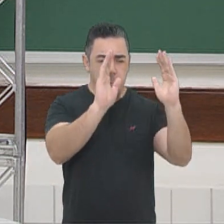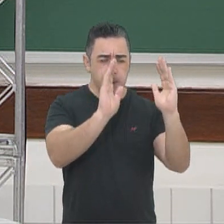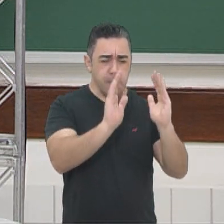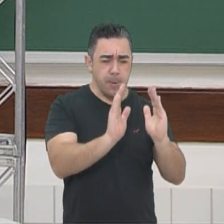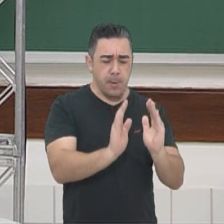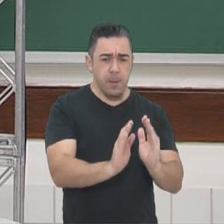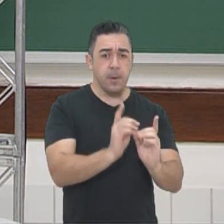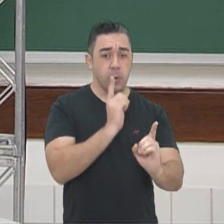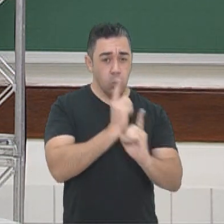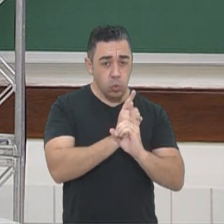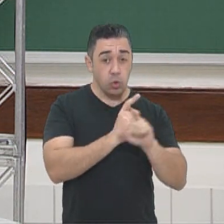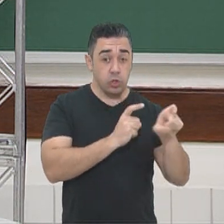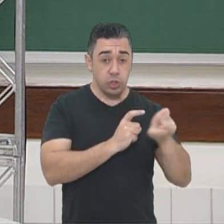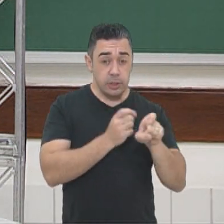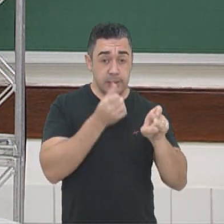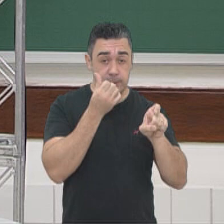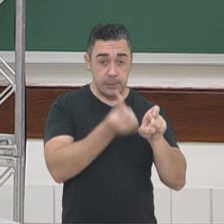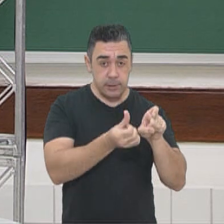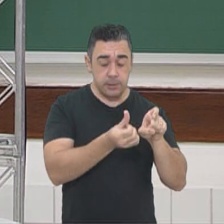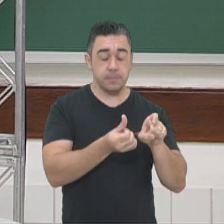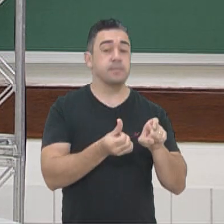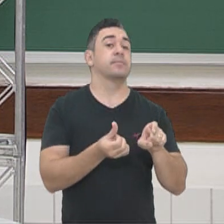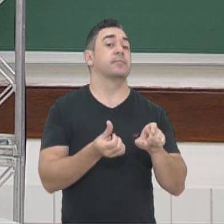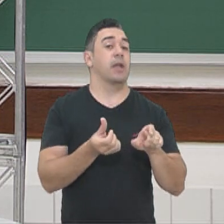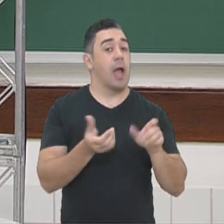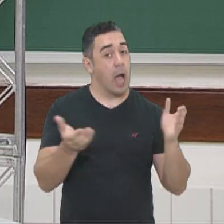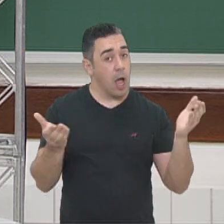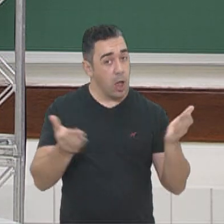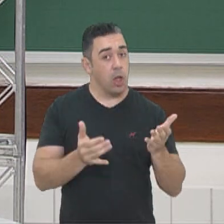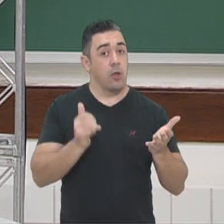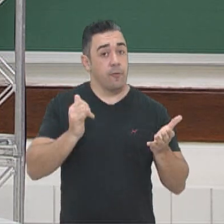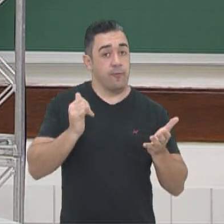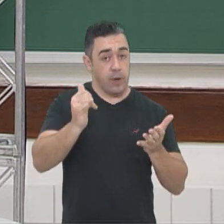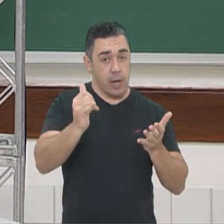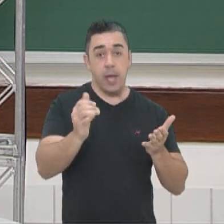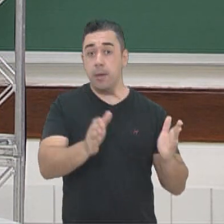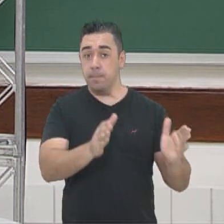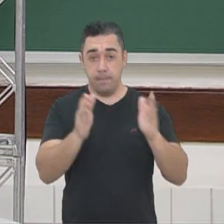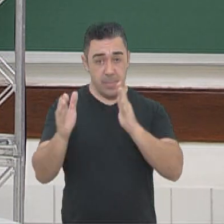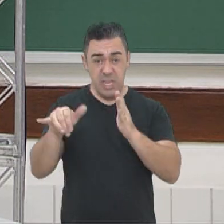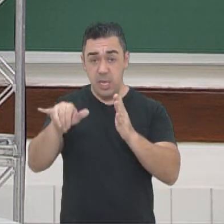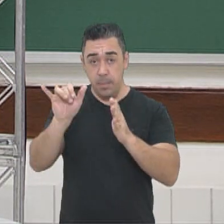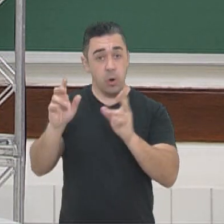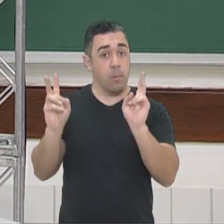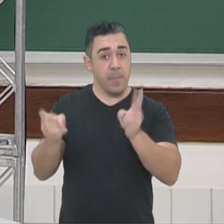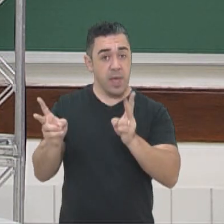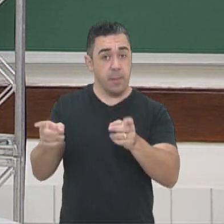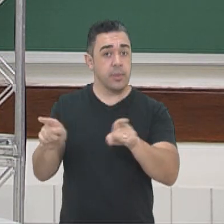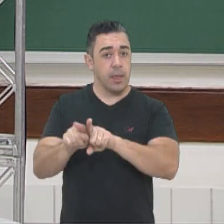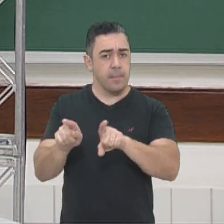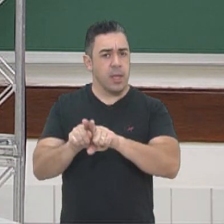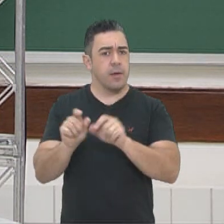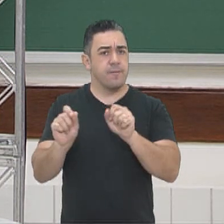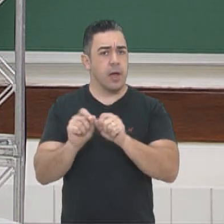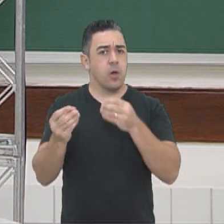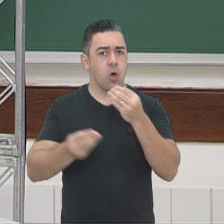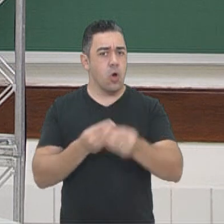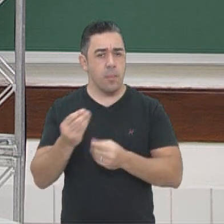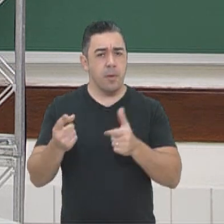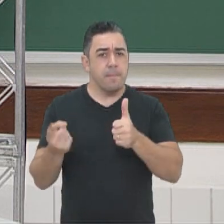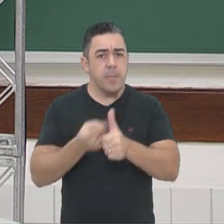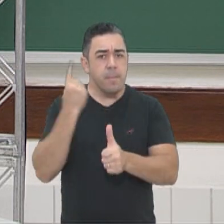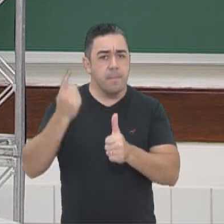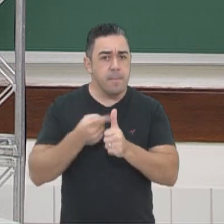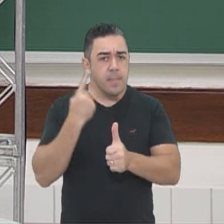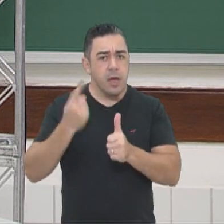aqui e encontramos o valor de x, que era 6. E eu falei para vocês que aqui dá para fazer a mesma coisa, tá? Então, como é que eu faço? Primeiramente, eu